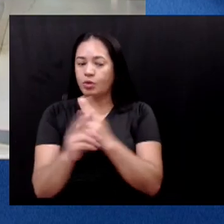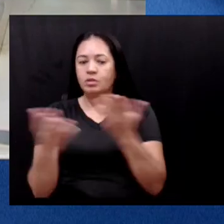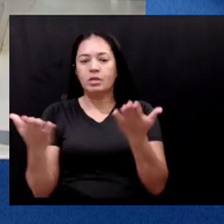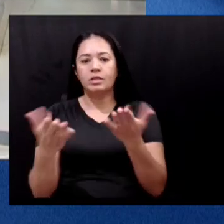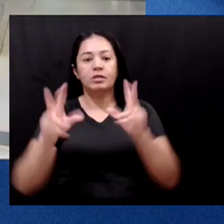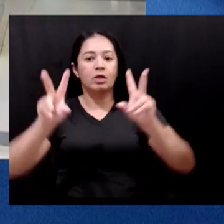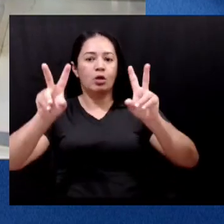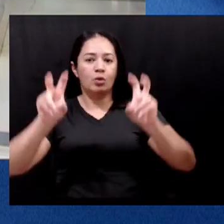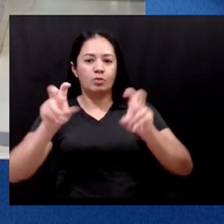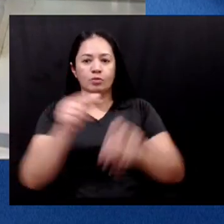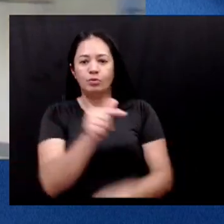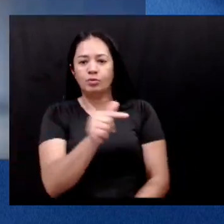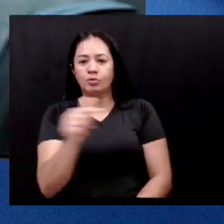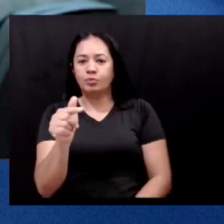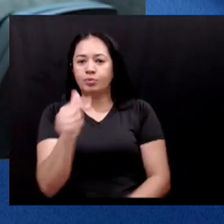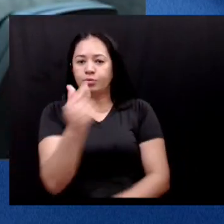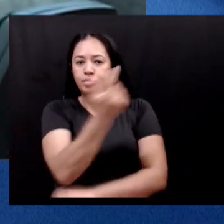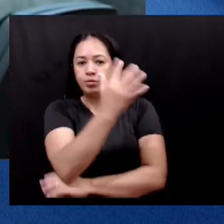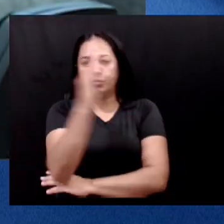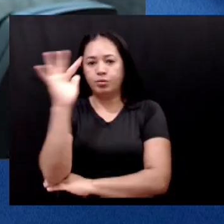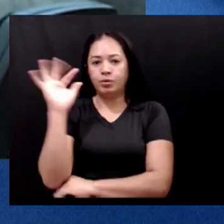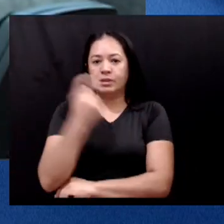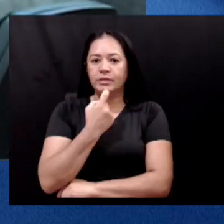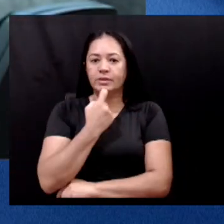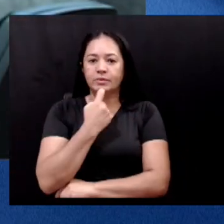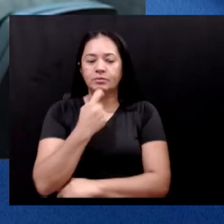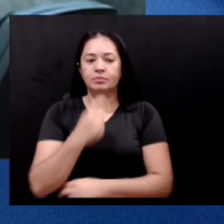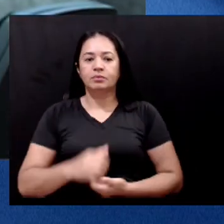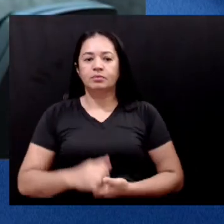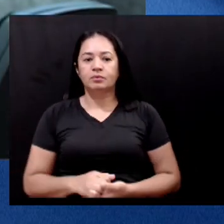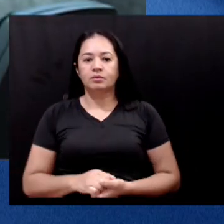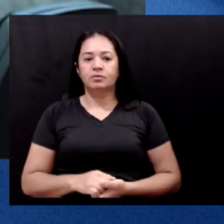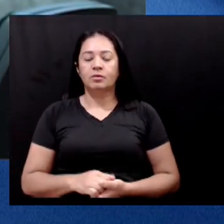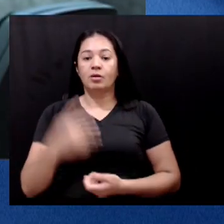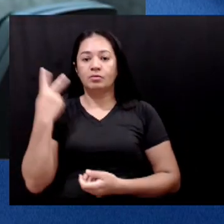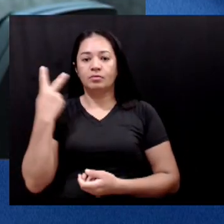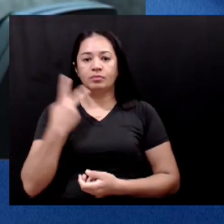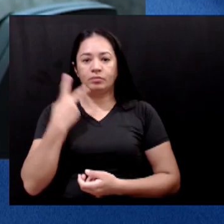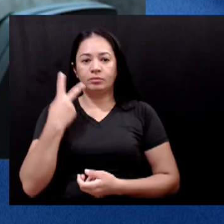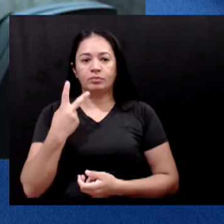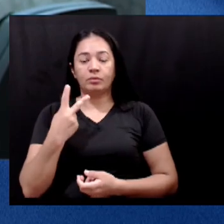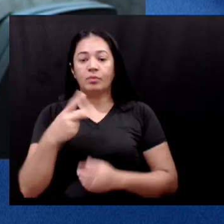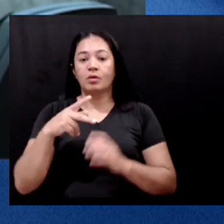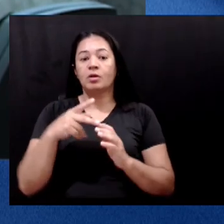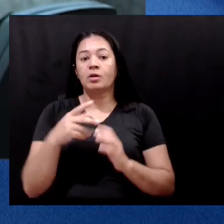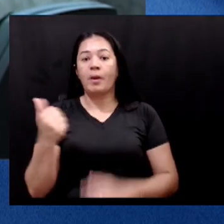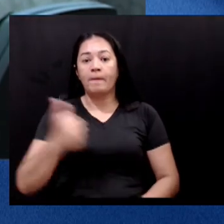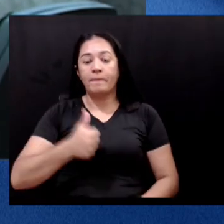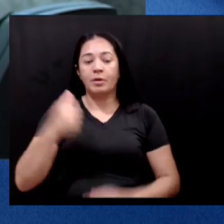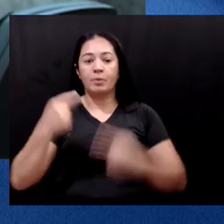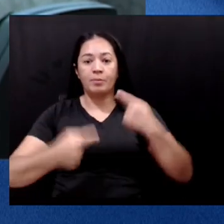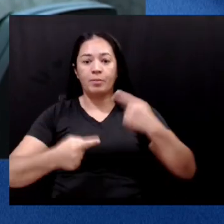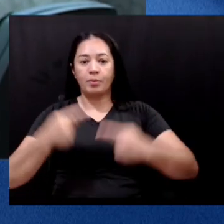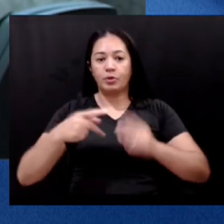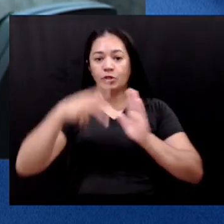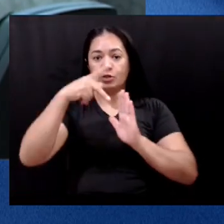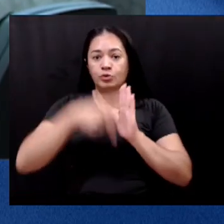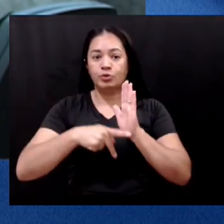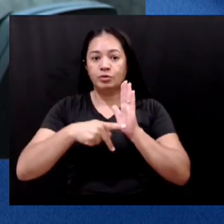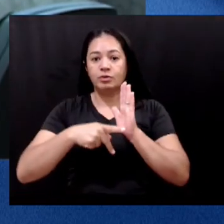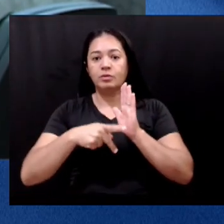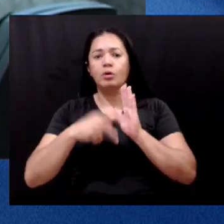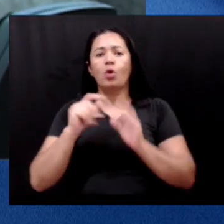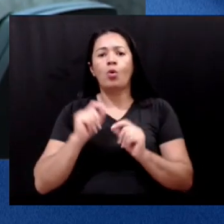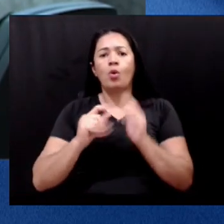Meio Ambiente em Campinas. Vereadores aprovam em primeira discussão projeto que regulamenta a